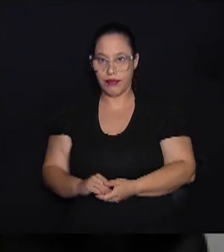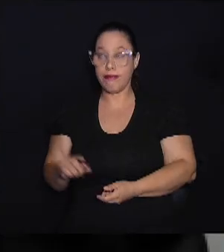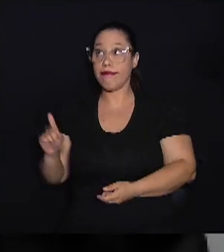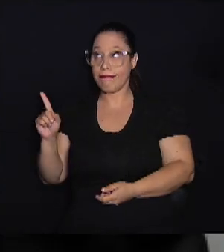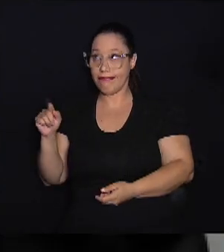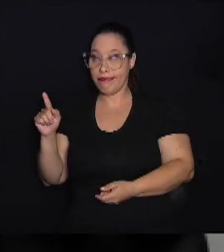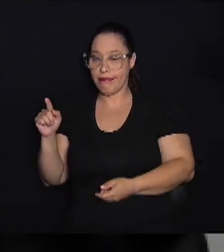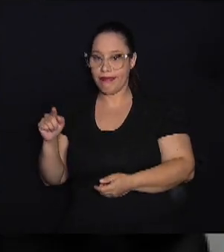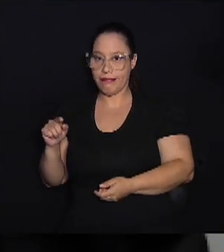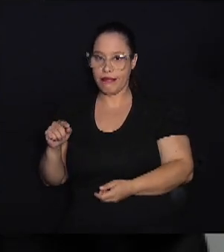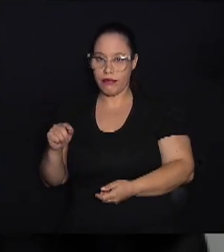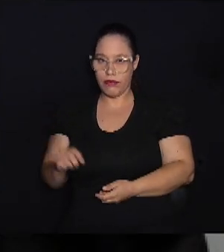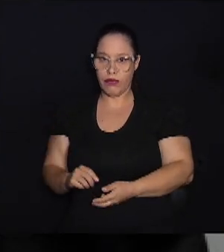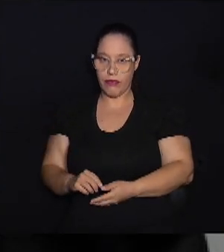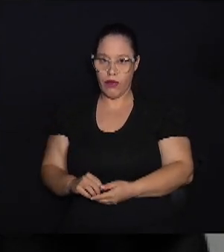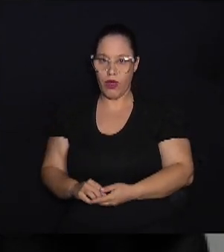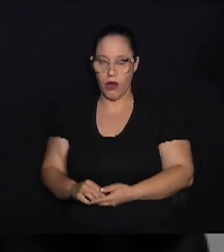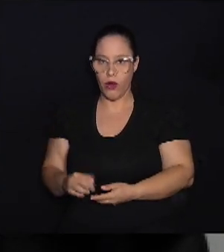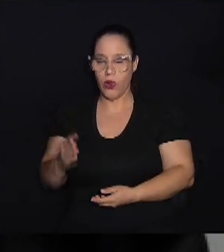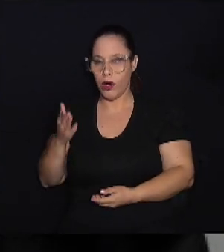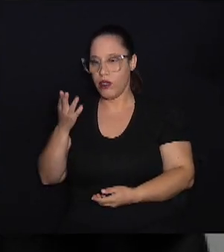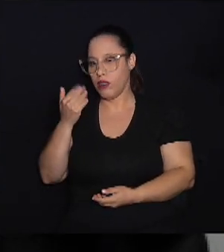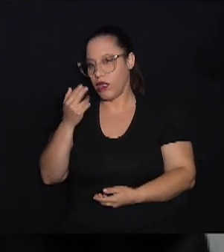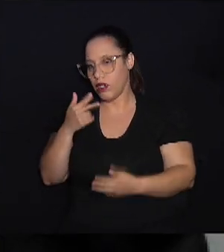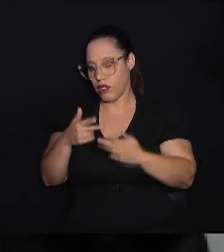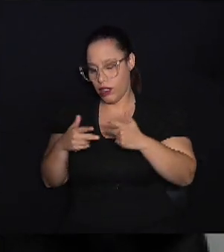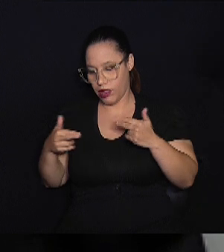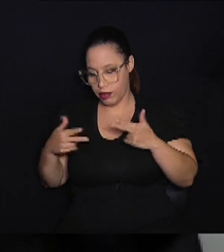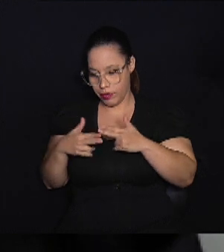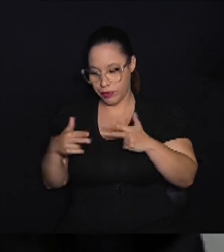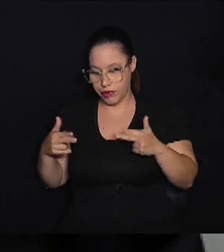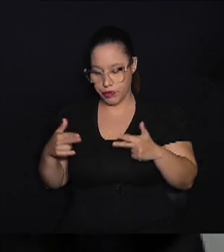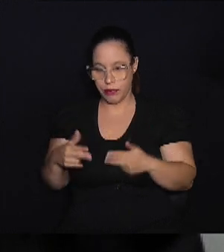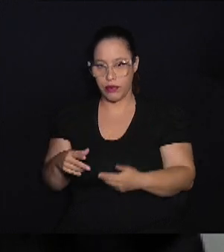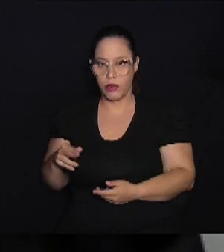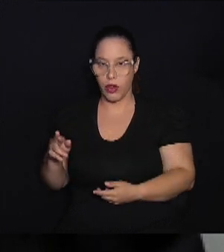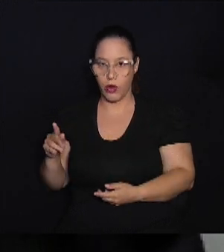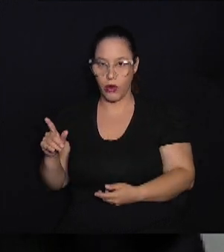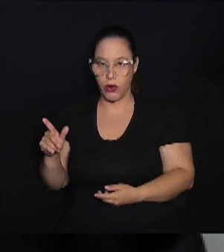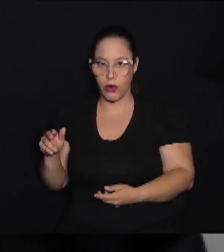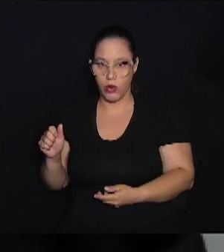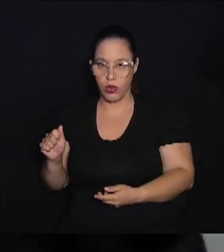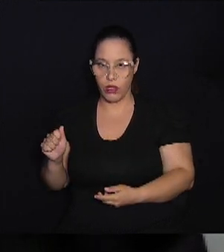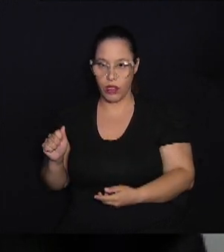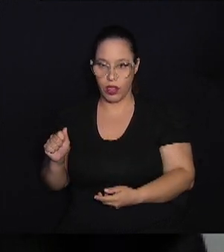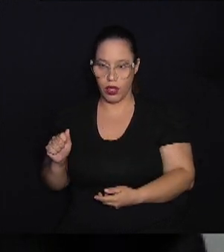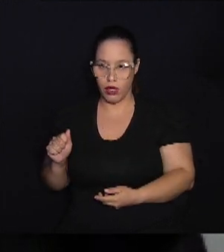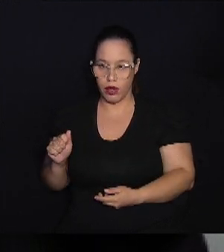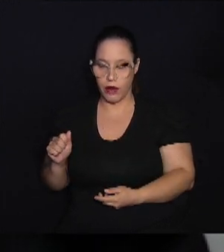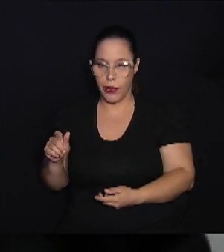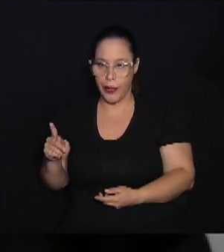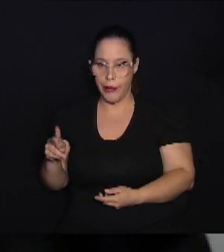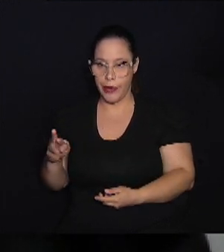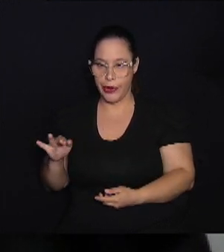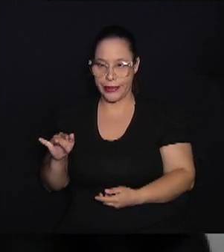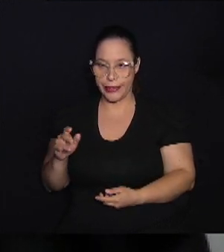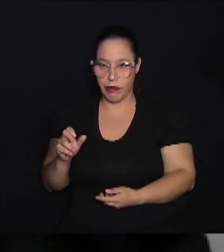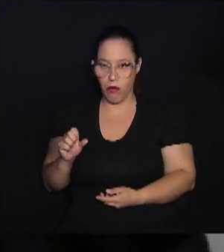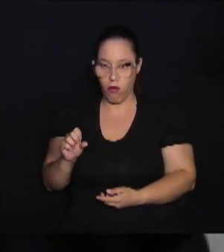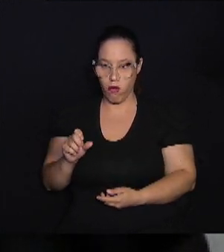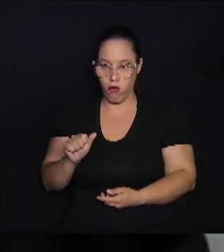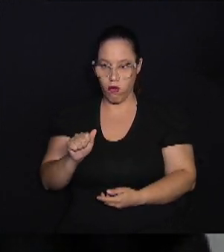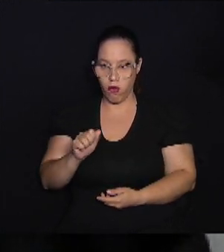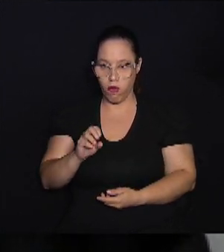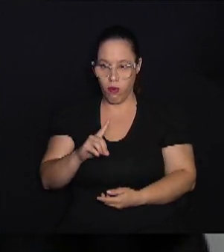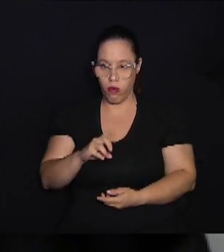Acho que da classe de alimentos, os alimentos ultraprocessados, não necessariamente o alimento industrializado,